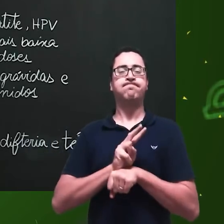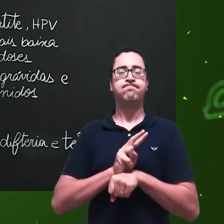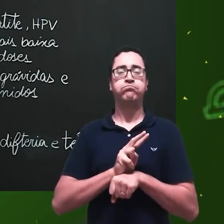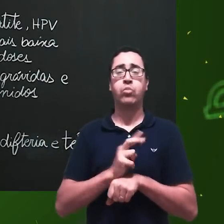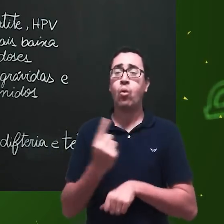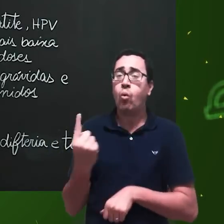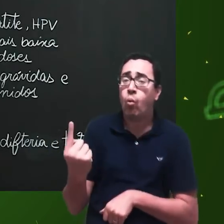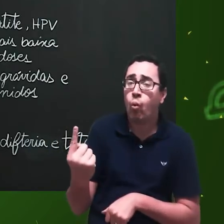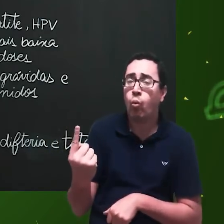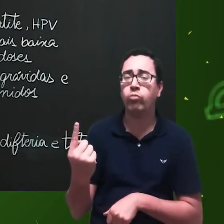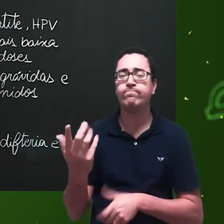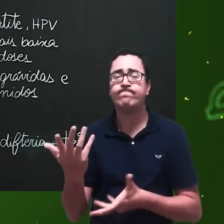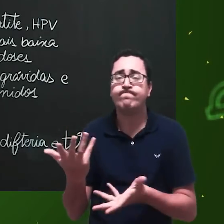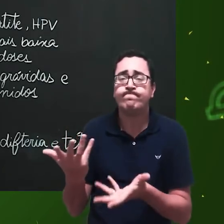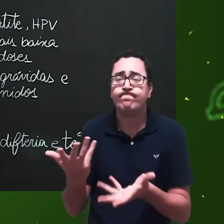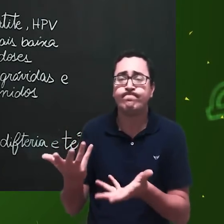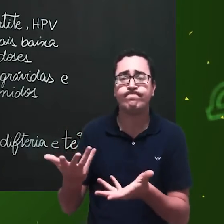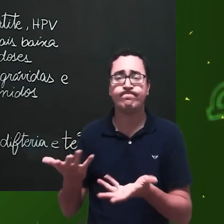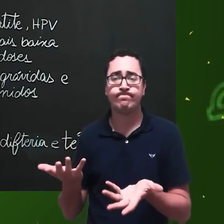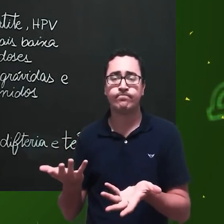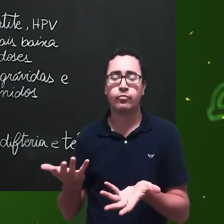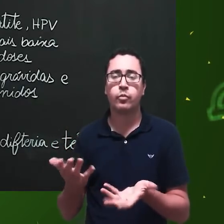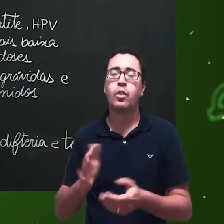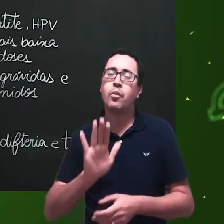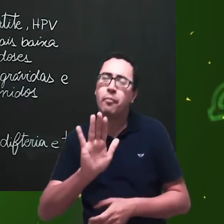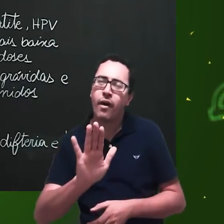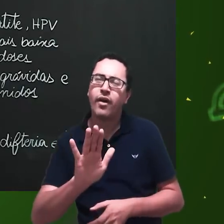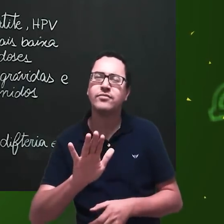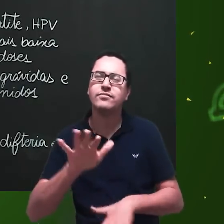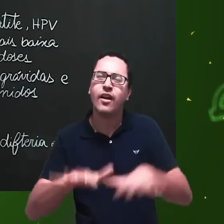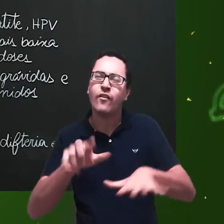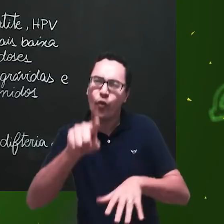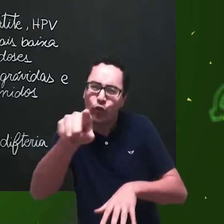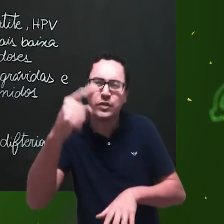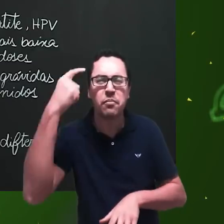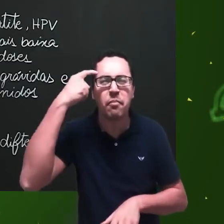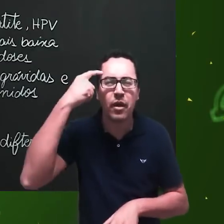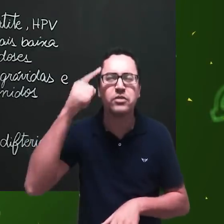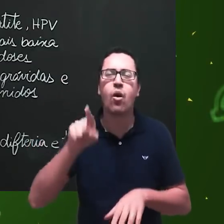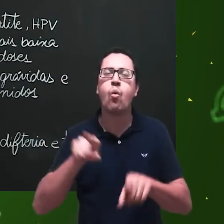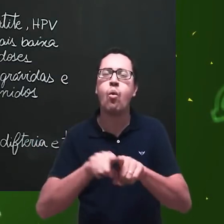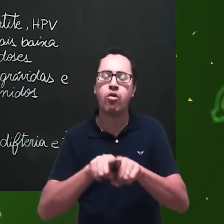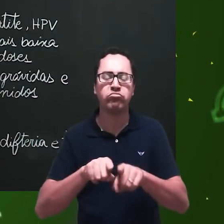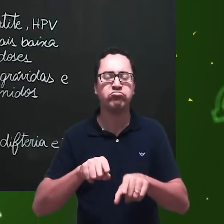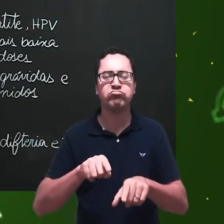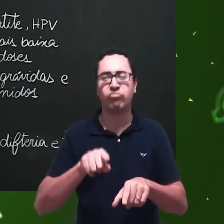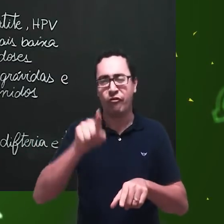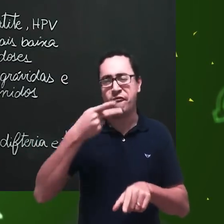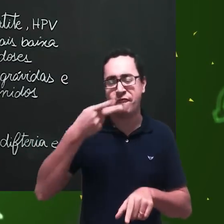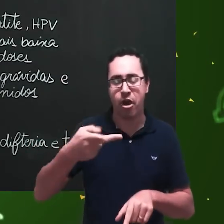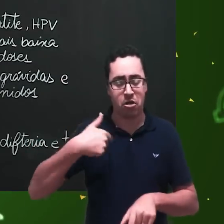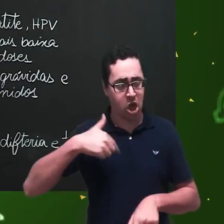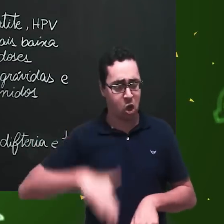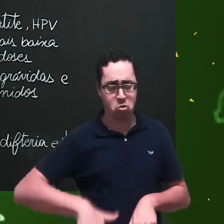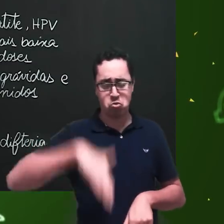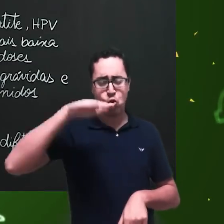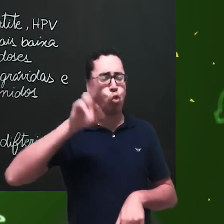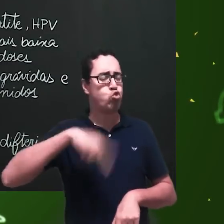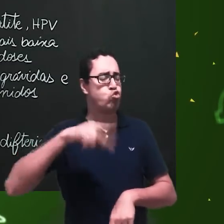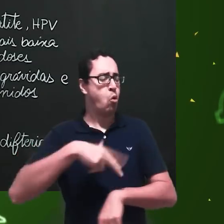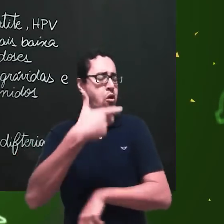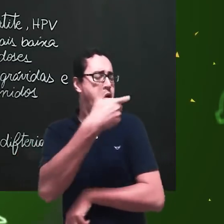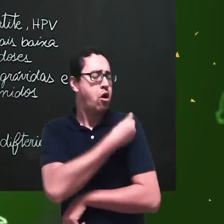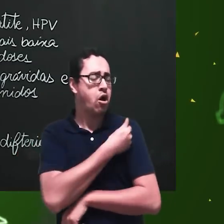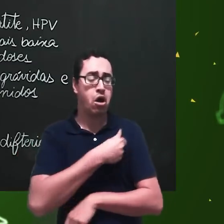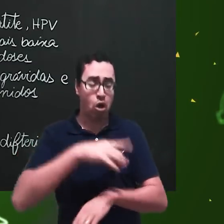tomar. Você pode ser aquele que fala assim, olha, eu nunca tomei vacina. Nunca tomei vacina e não fico doente. Não